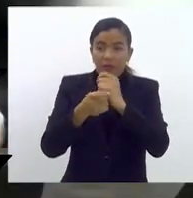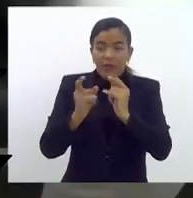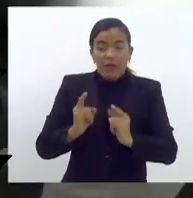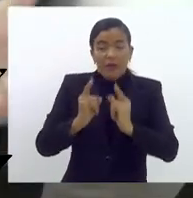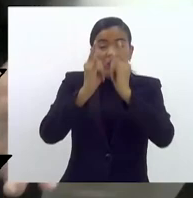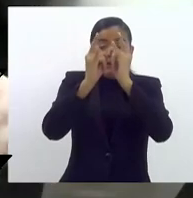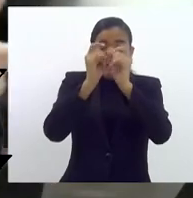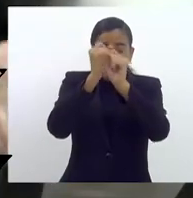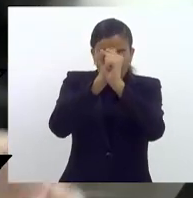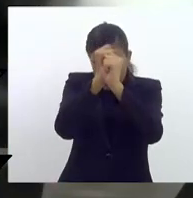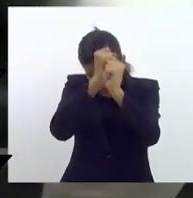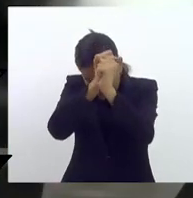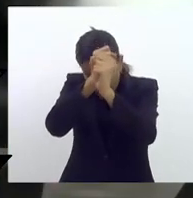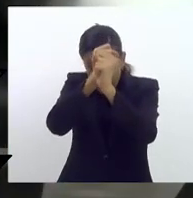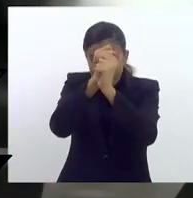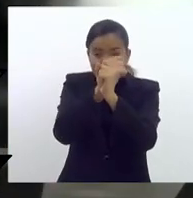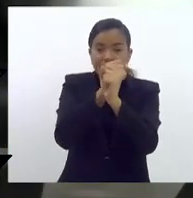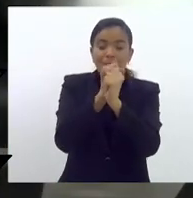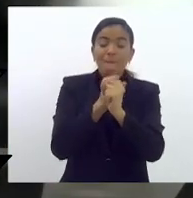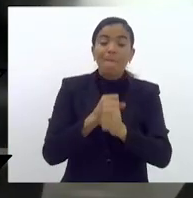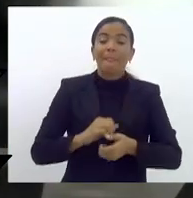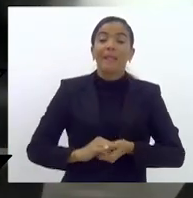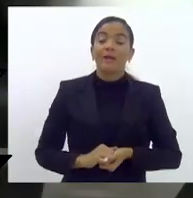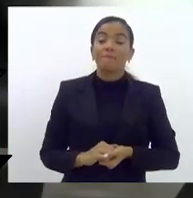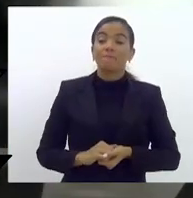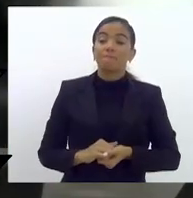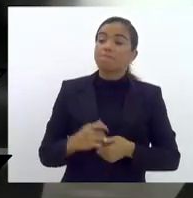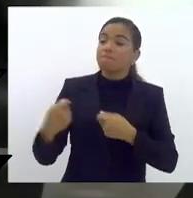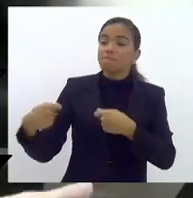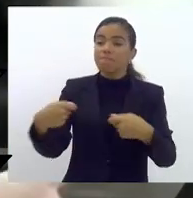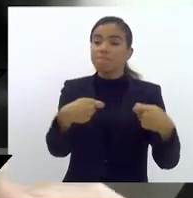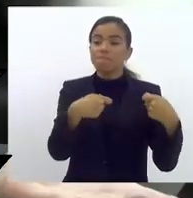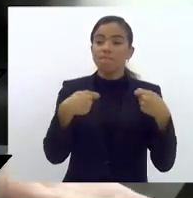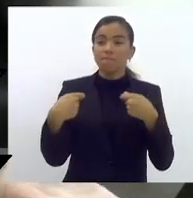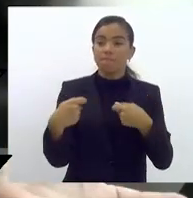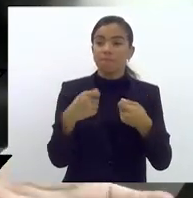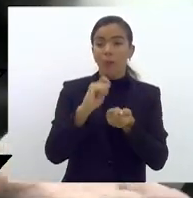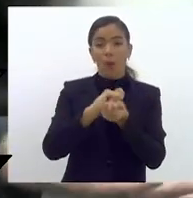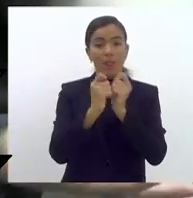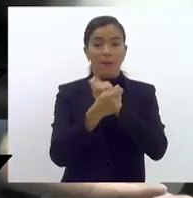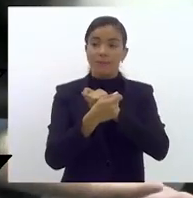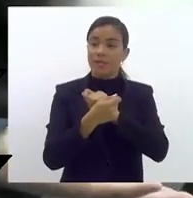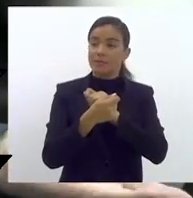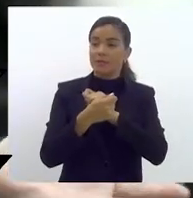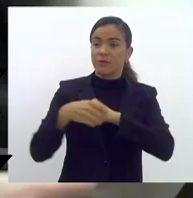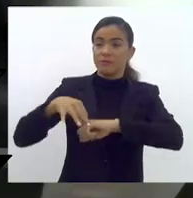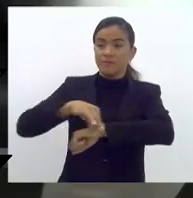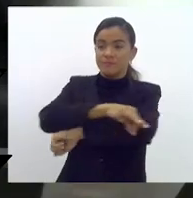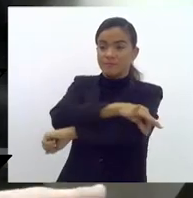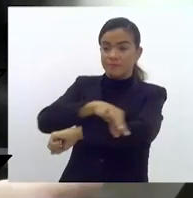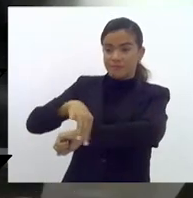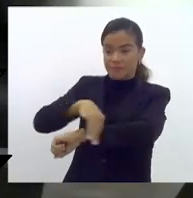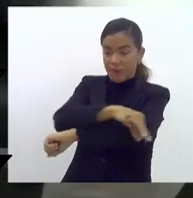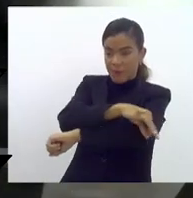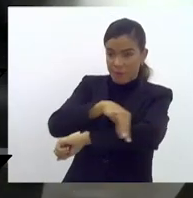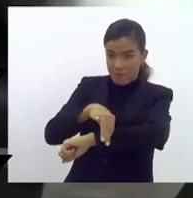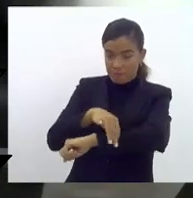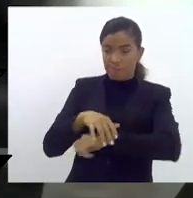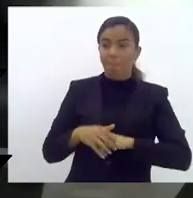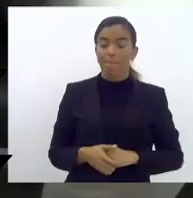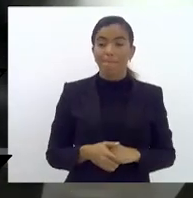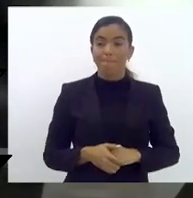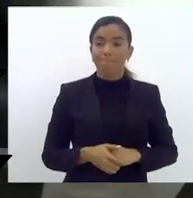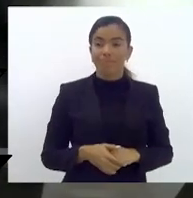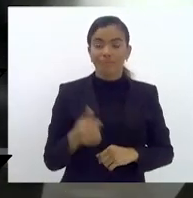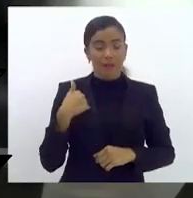no restaura etc você sempre vai precisar alguma adaptação física né E aí